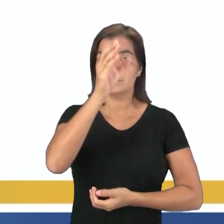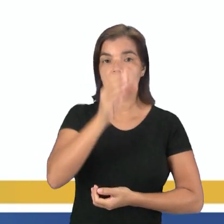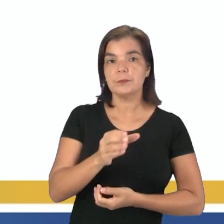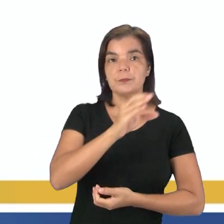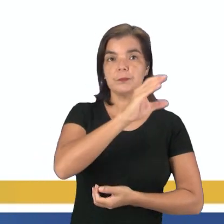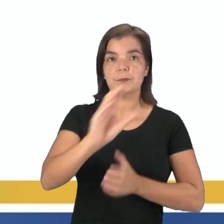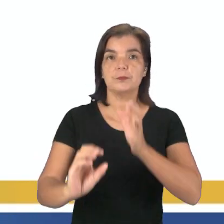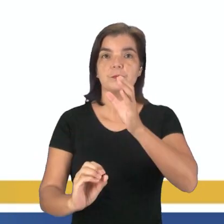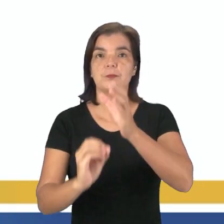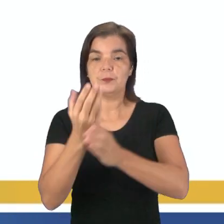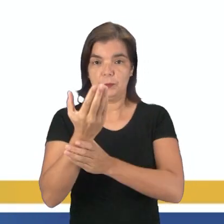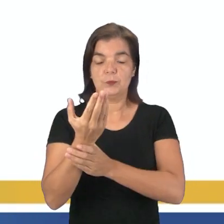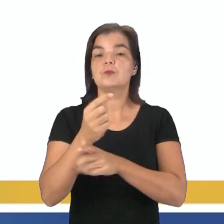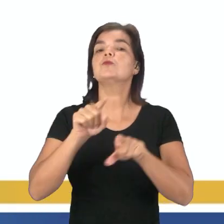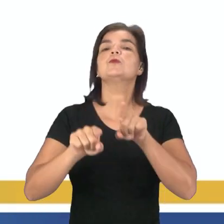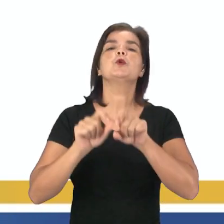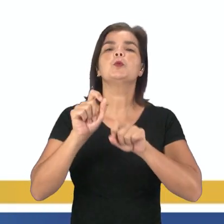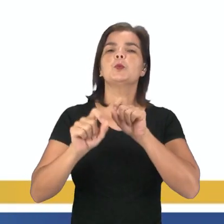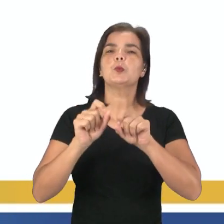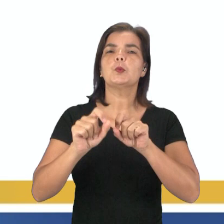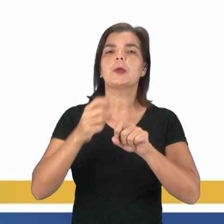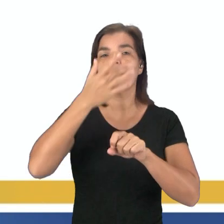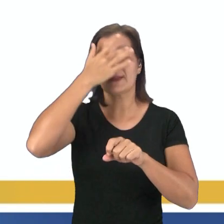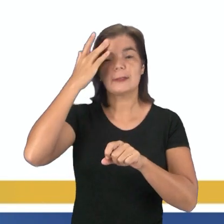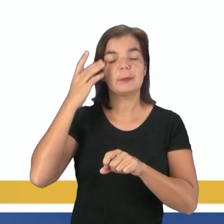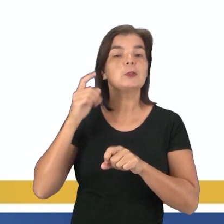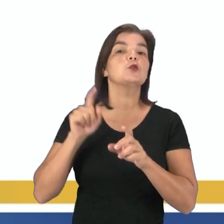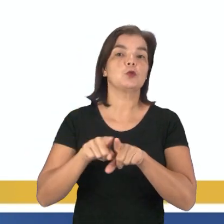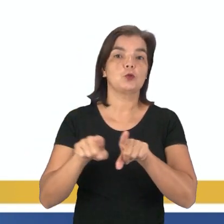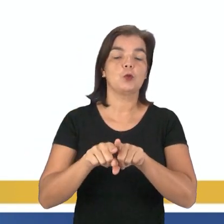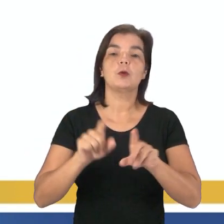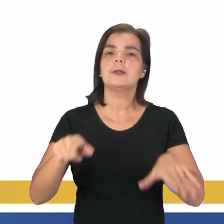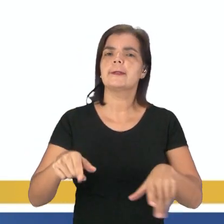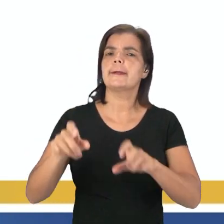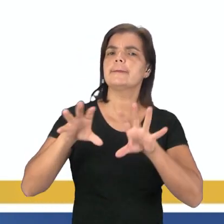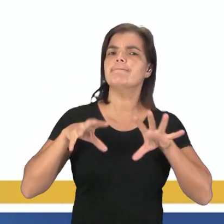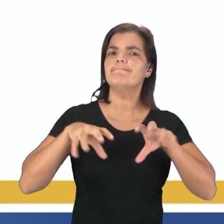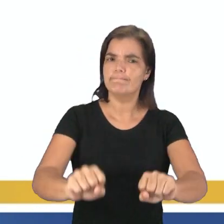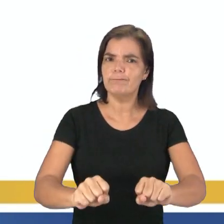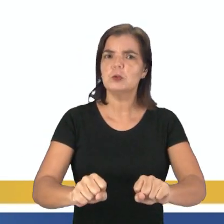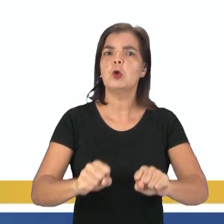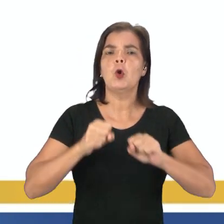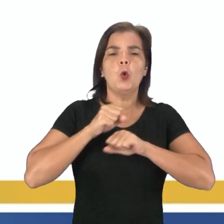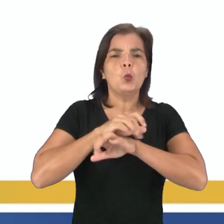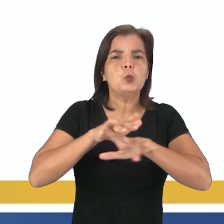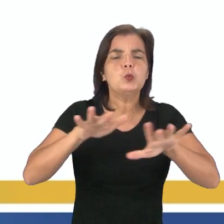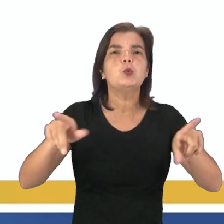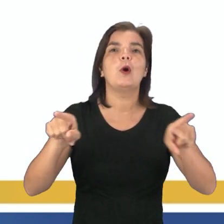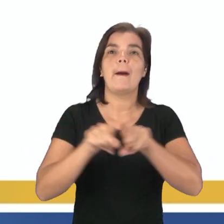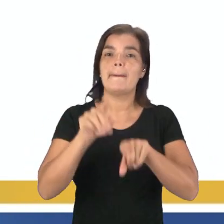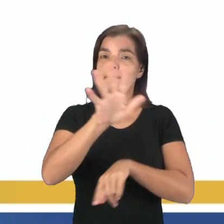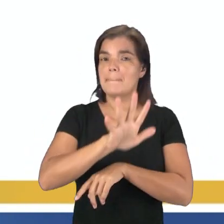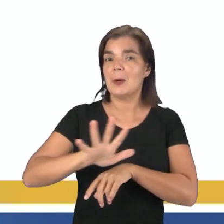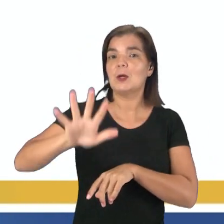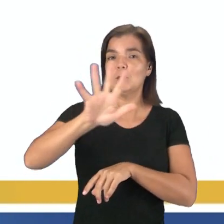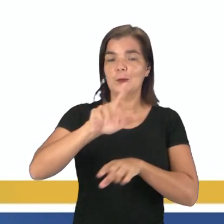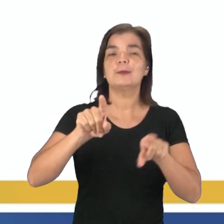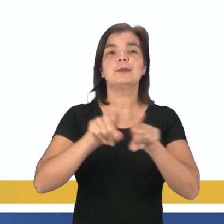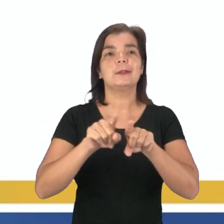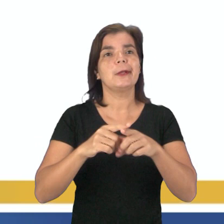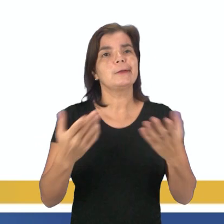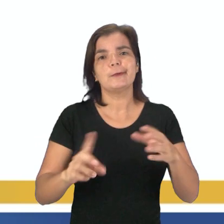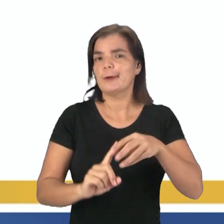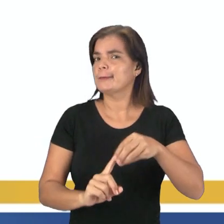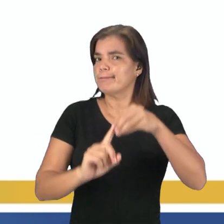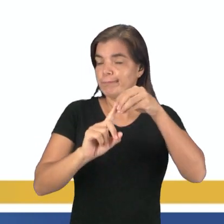católica, originária dos colonizadores europeus, embora durante muitos anos tenha sido absoluta maioria, não é a única.